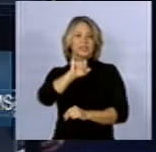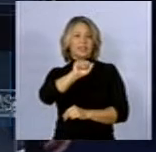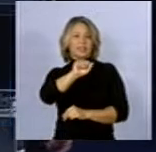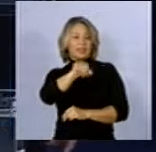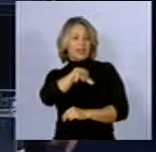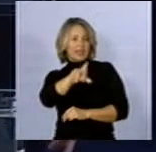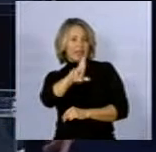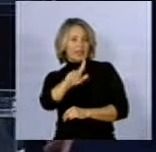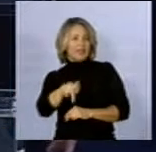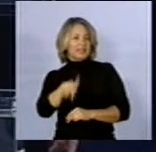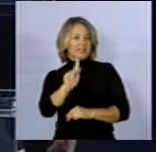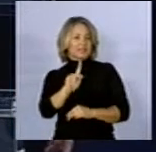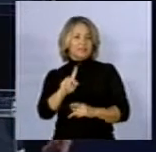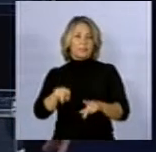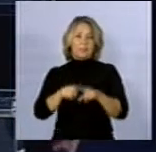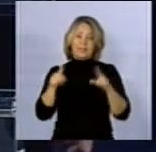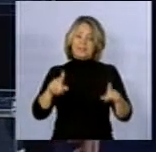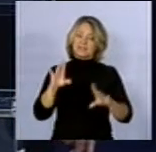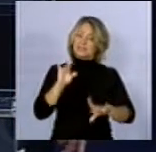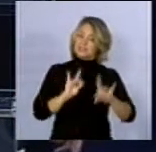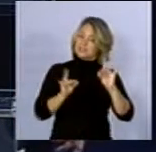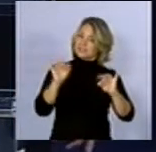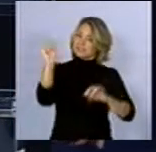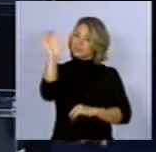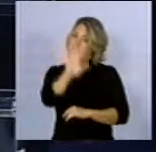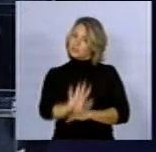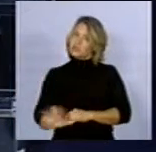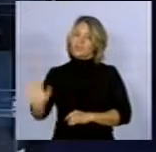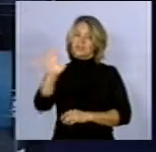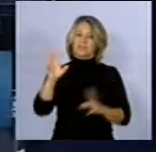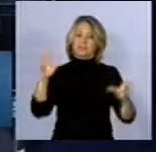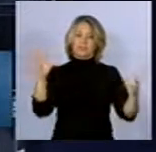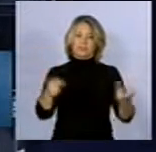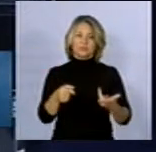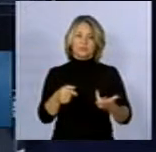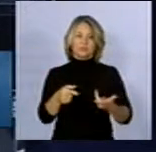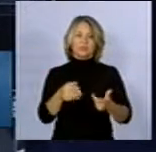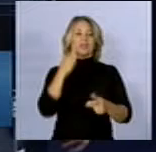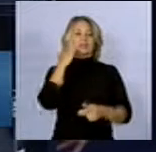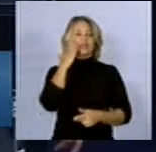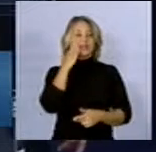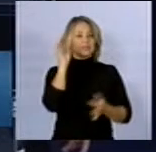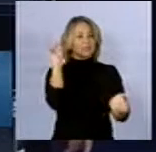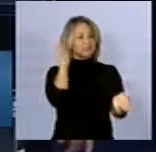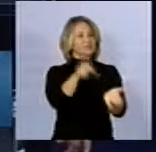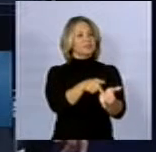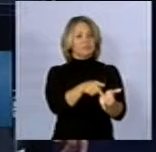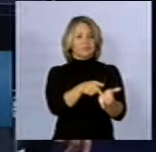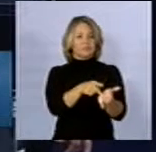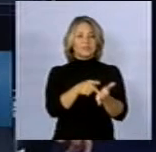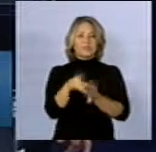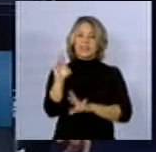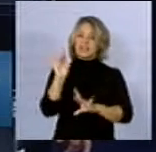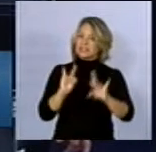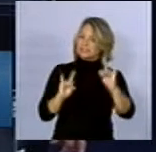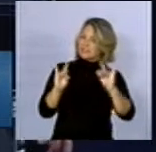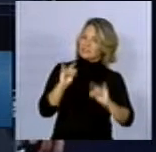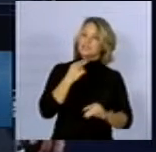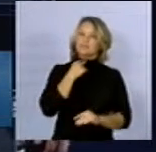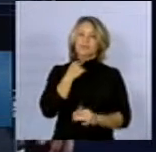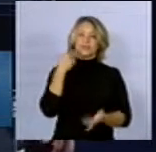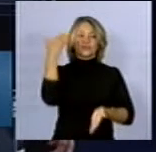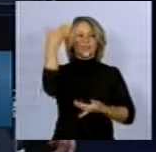ciência em geral, essa expressão possivelmente carcinogênico é óbvio. A ciência nunca pode